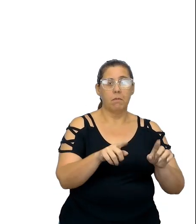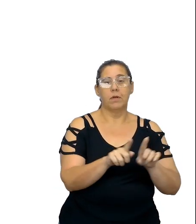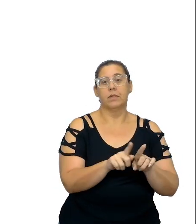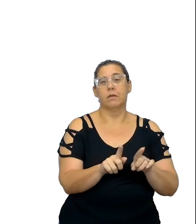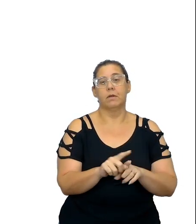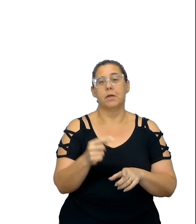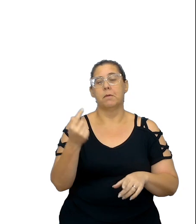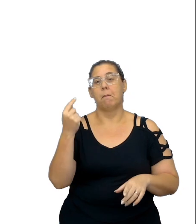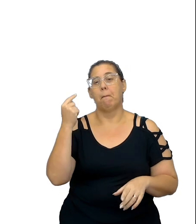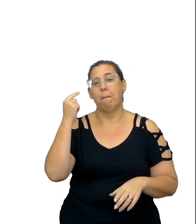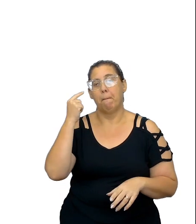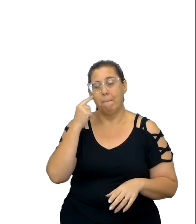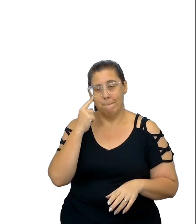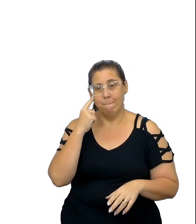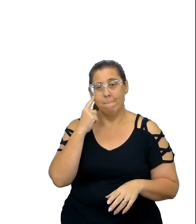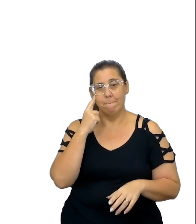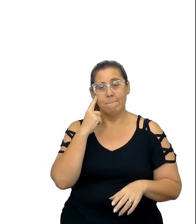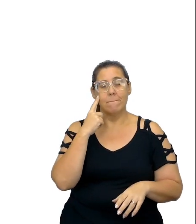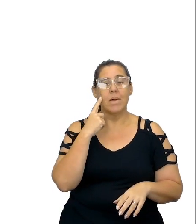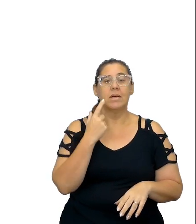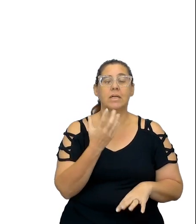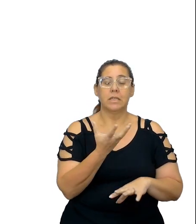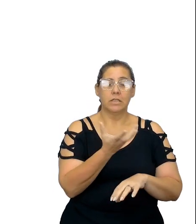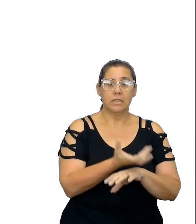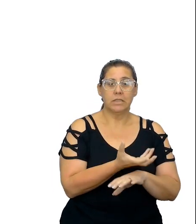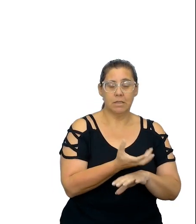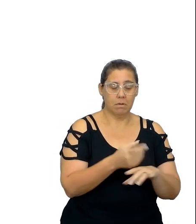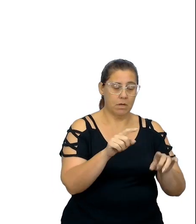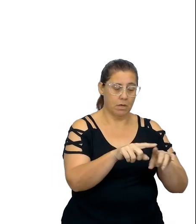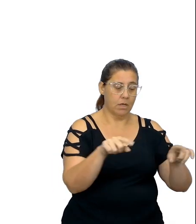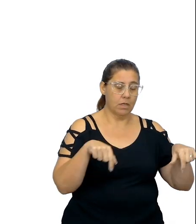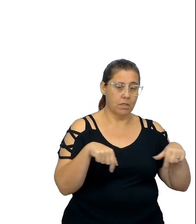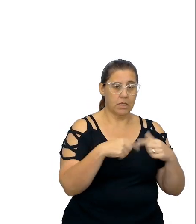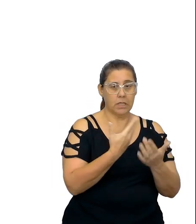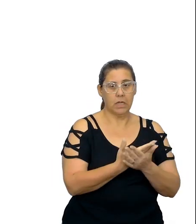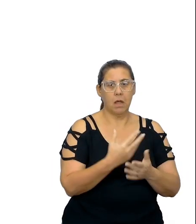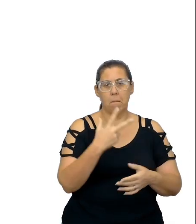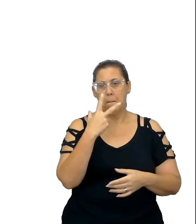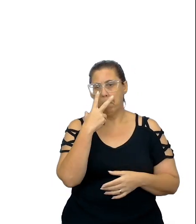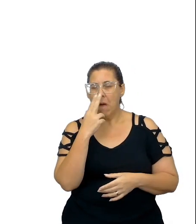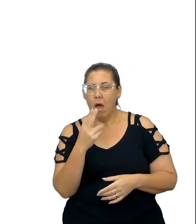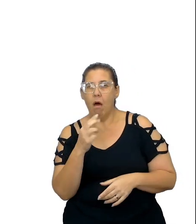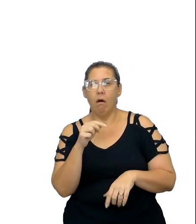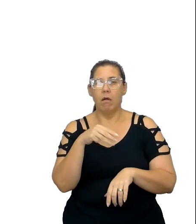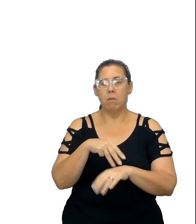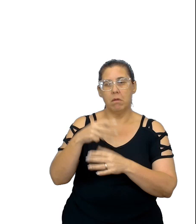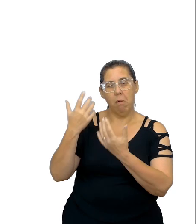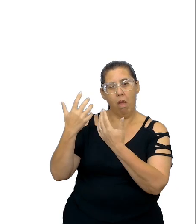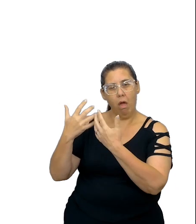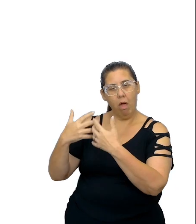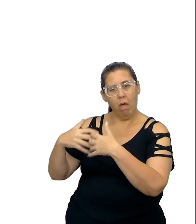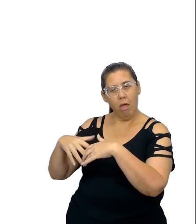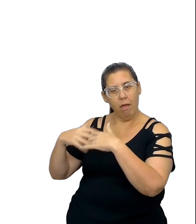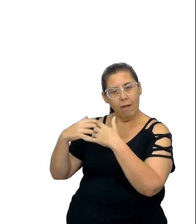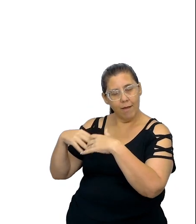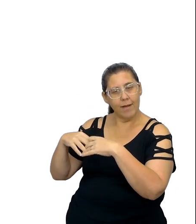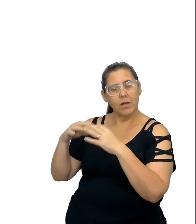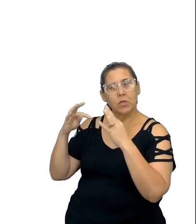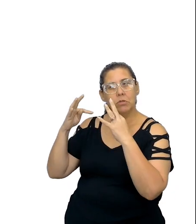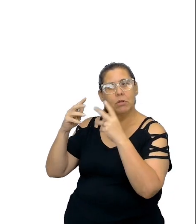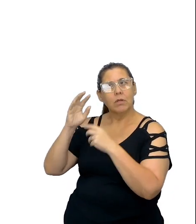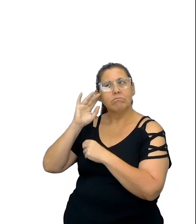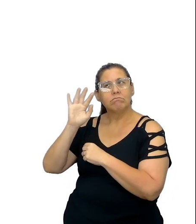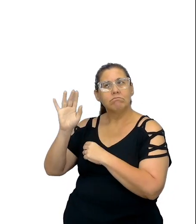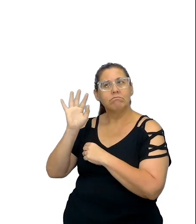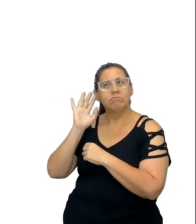nesse aspecto da indisciplina em sala de aula. Até parece que é um momento de reflexão, né, onde todos eles podem